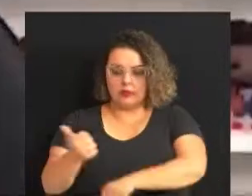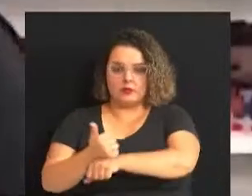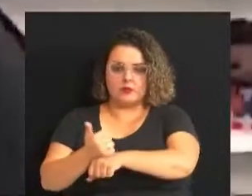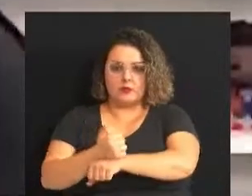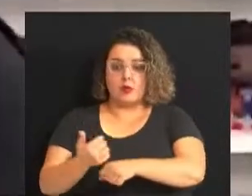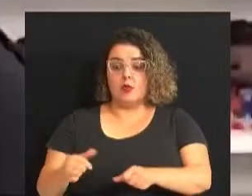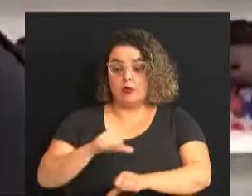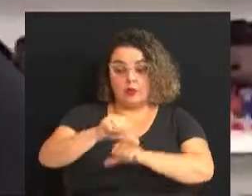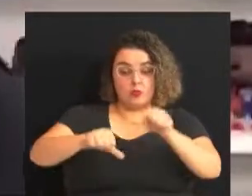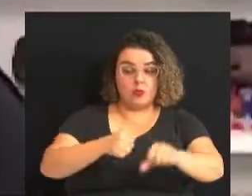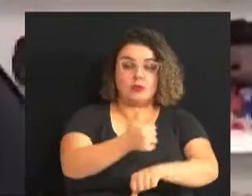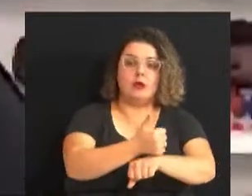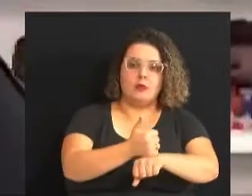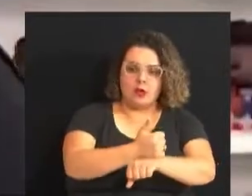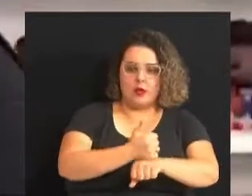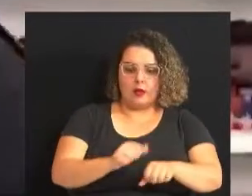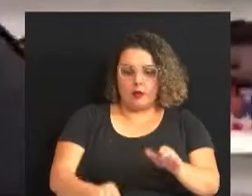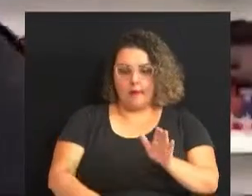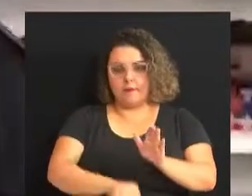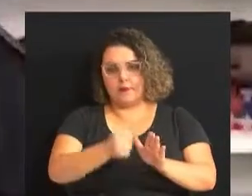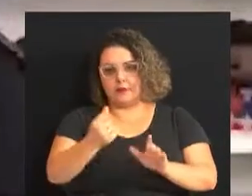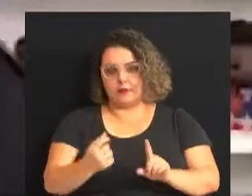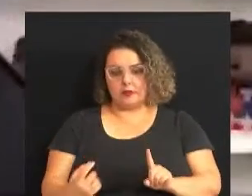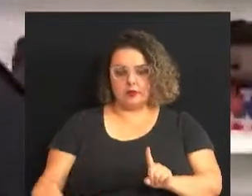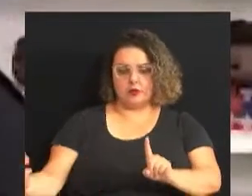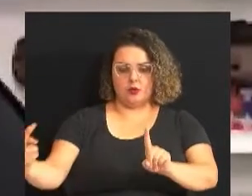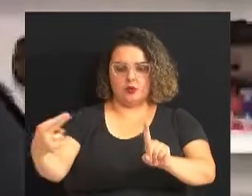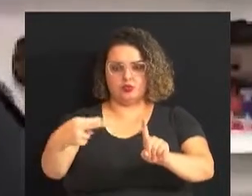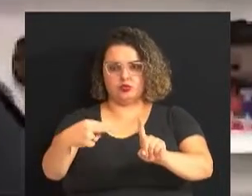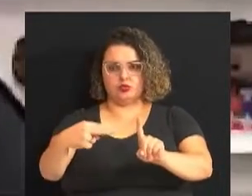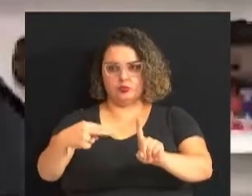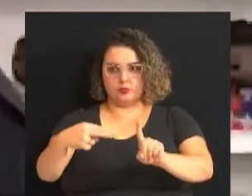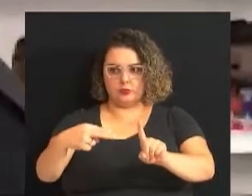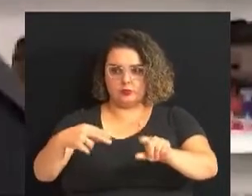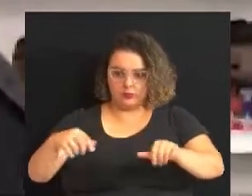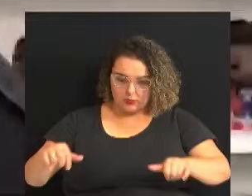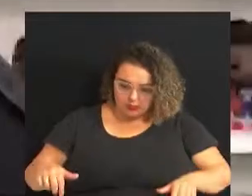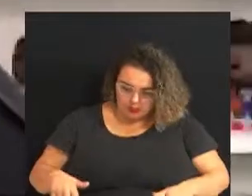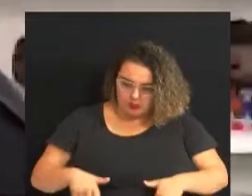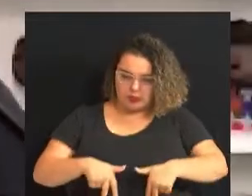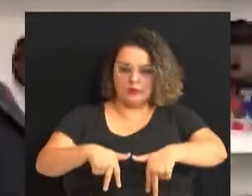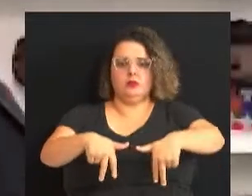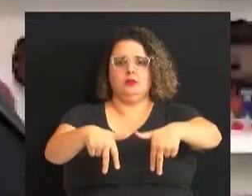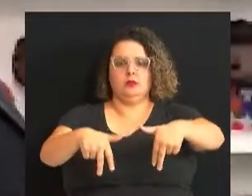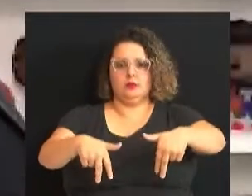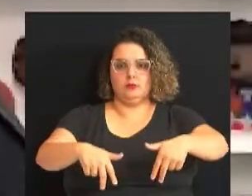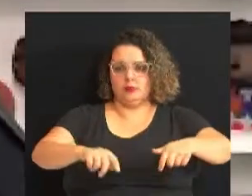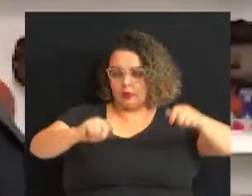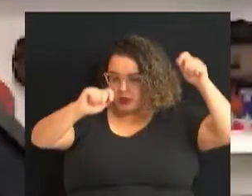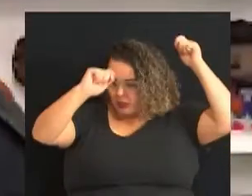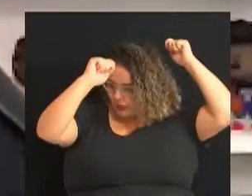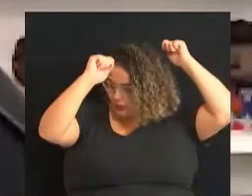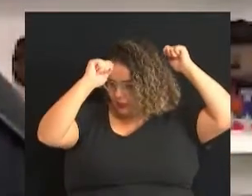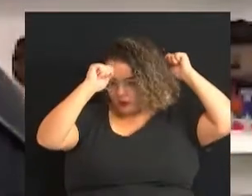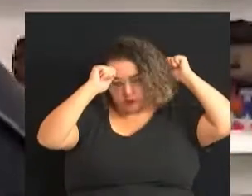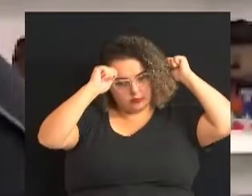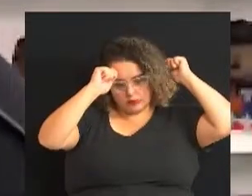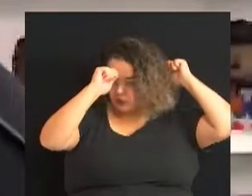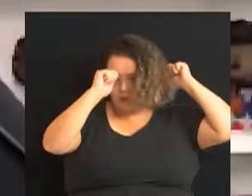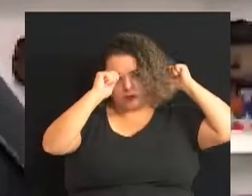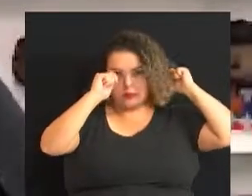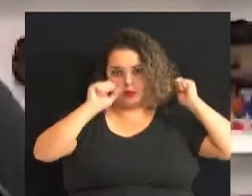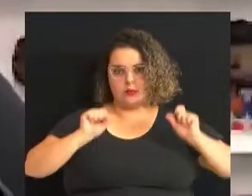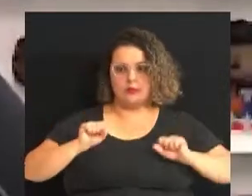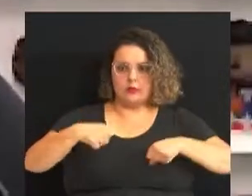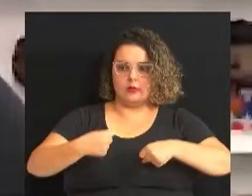primeira imagem do cara, é justamente dando a mão para o comissário da liga, colocando o boné da sua equipe, né, que ele vai defender por pelo